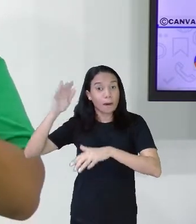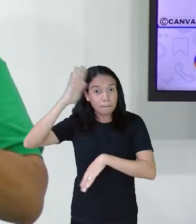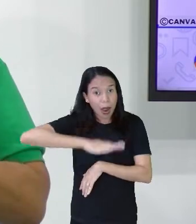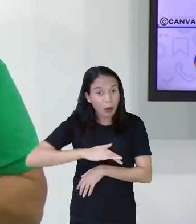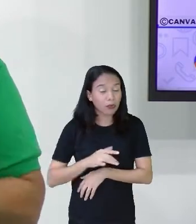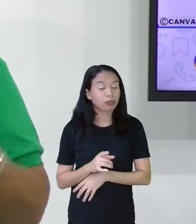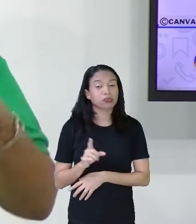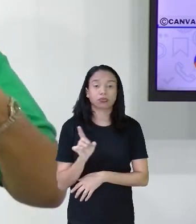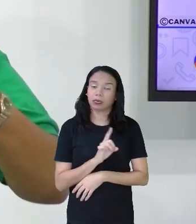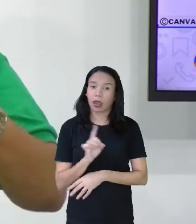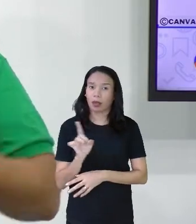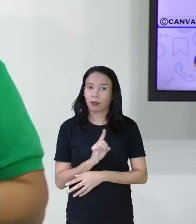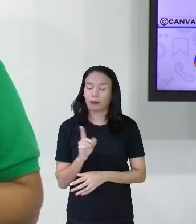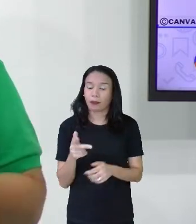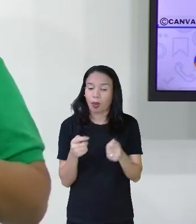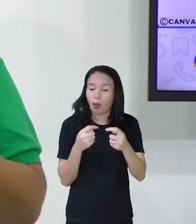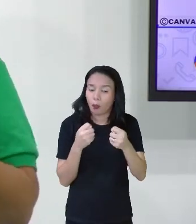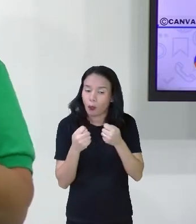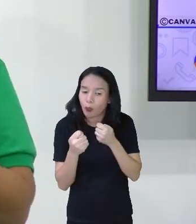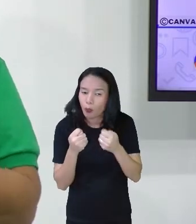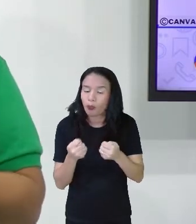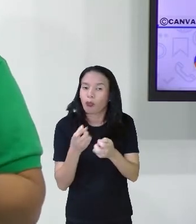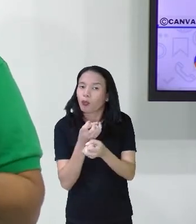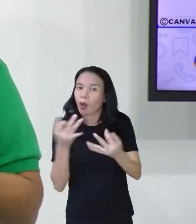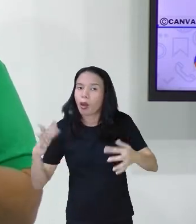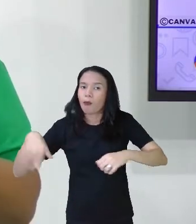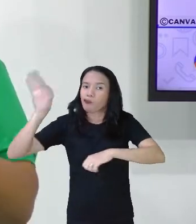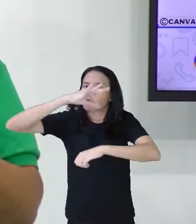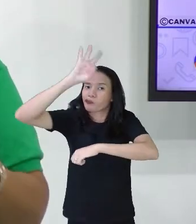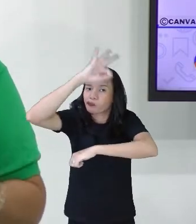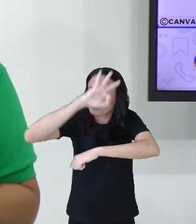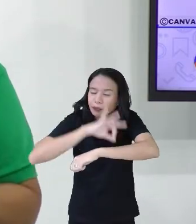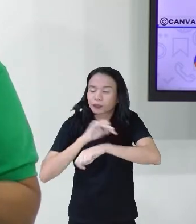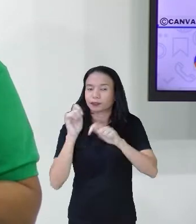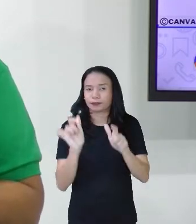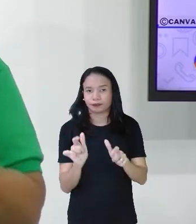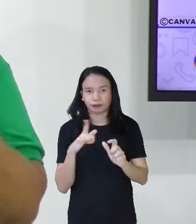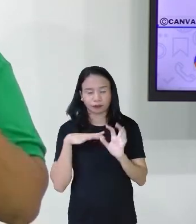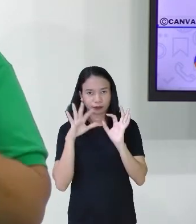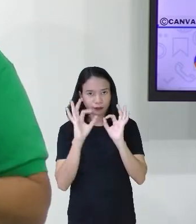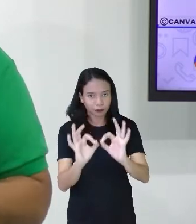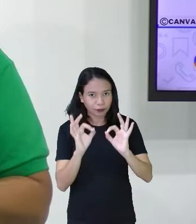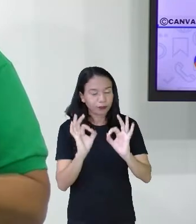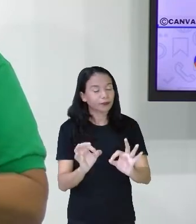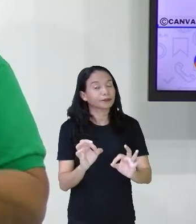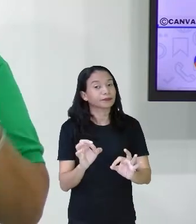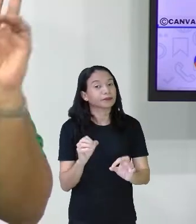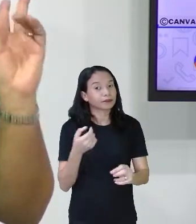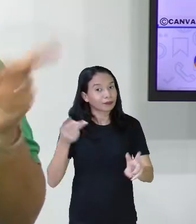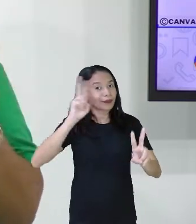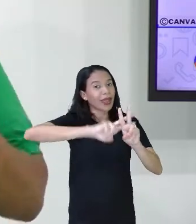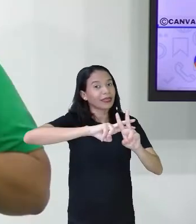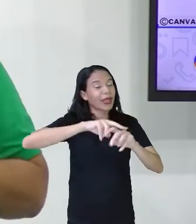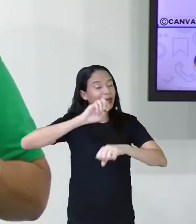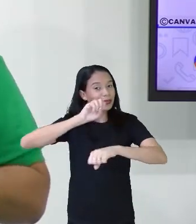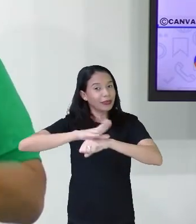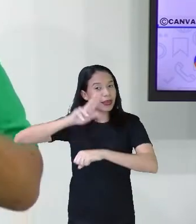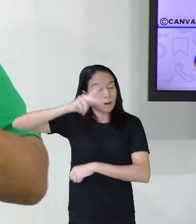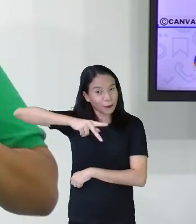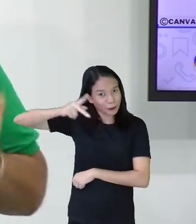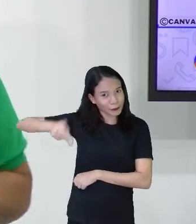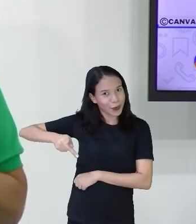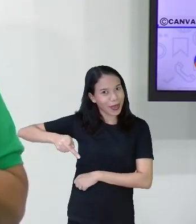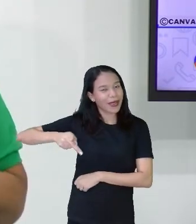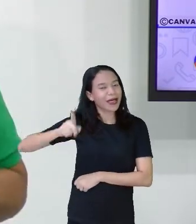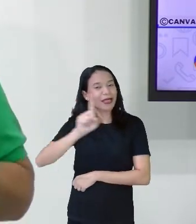faz muito bem, porque ele controla, né, ali o número de insetos naquela região, tá joia? Então, hashtag fica a dica da professora Mauricéia,